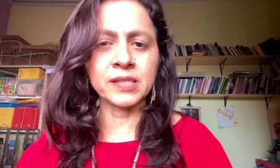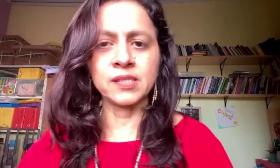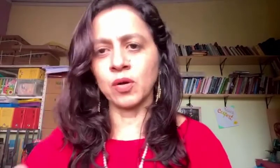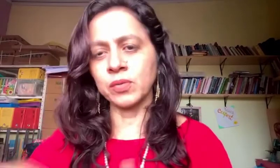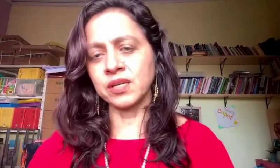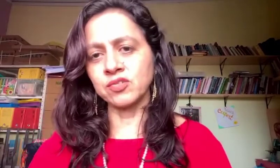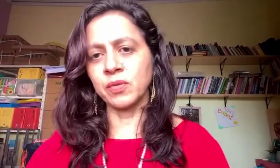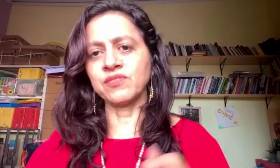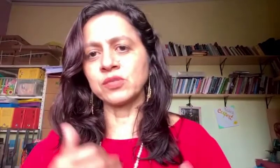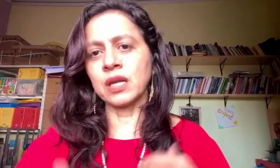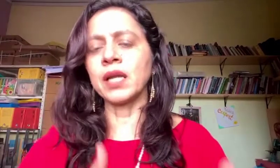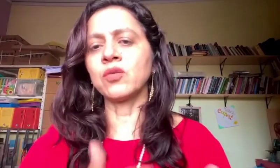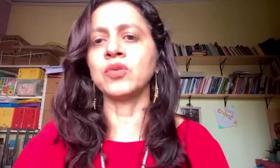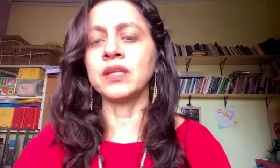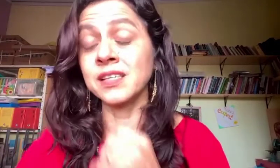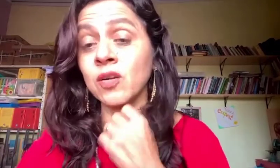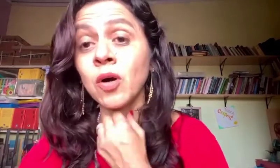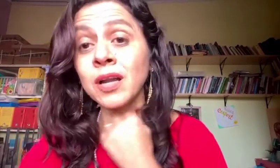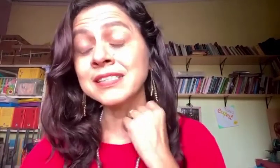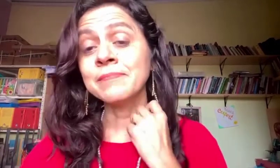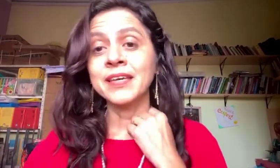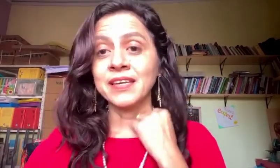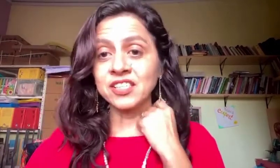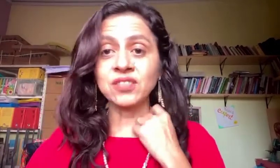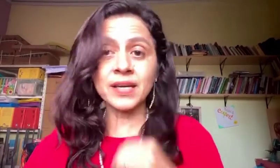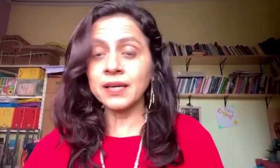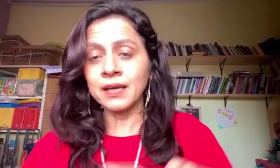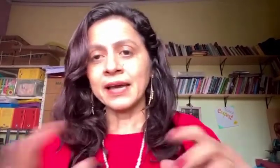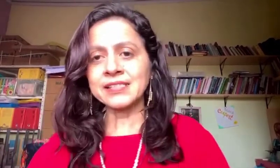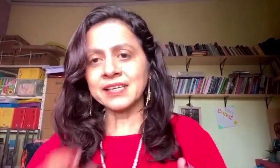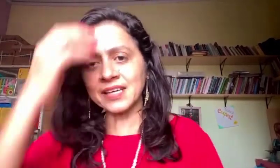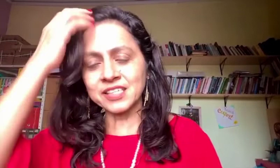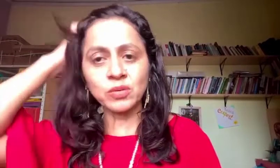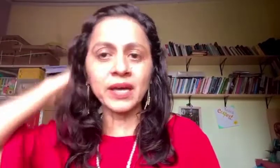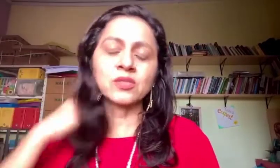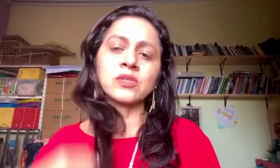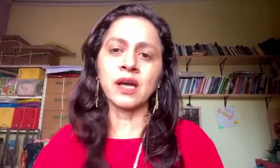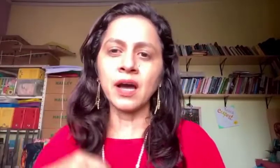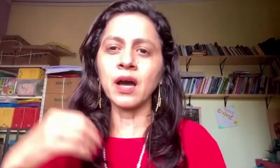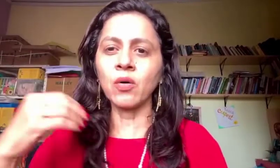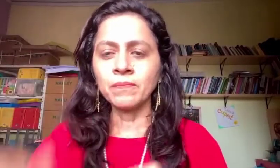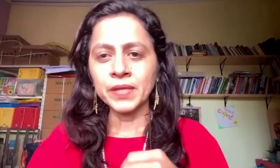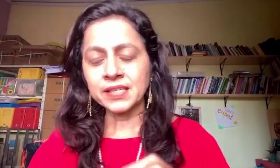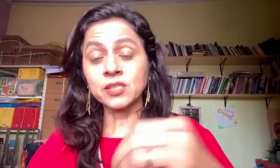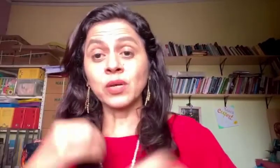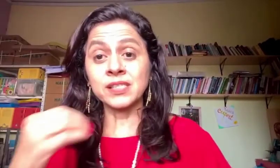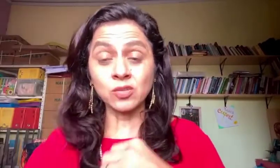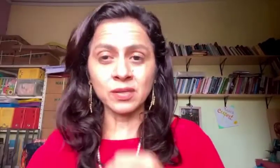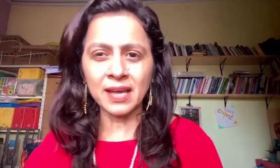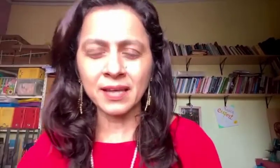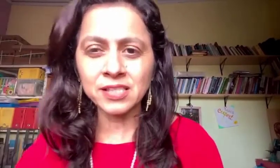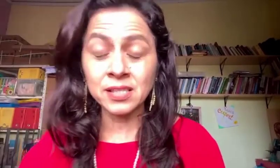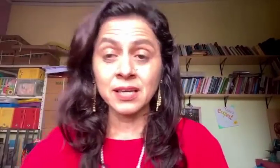instituição que eu participo, que é o Mandingueiros da Mulher, a gente faz um trabalho em comunidades quilombolas, e a gente vê que essa questão da rede social, essa questão do